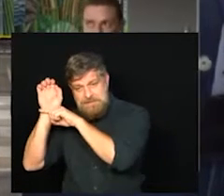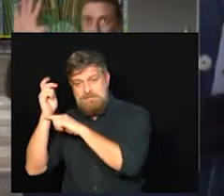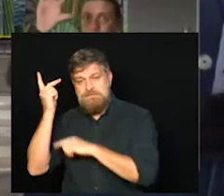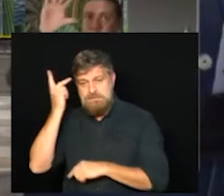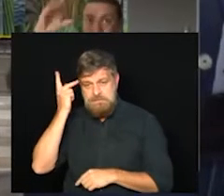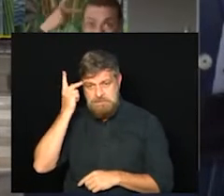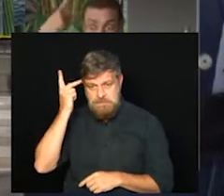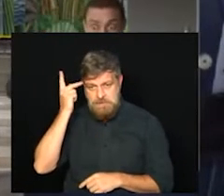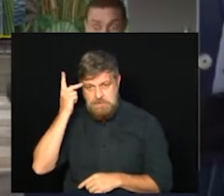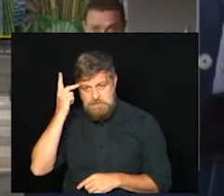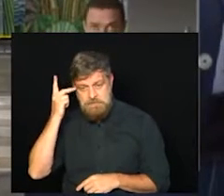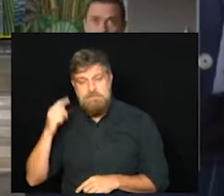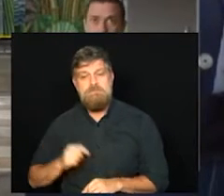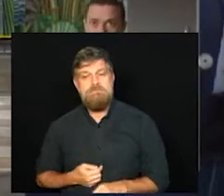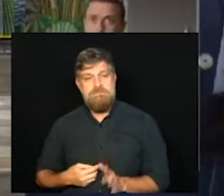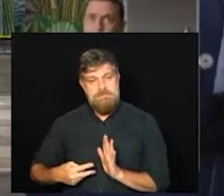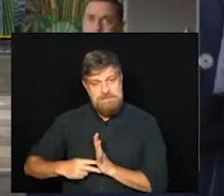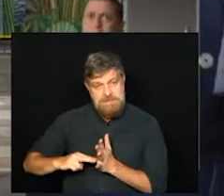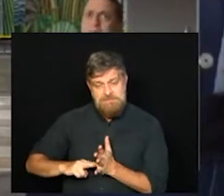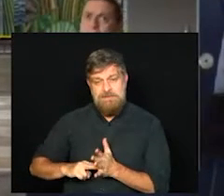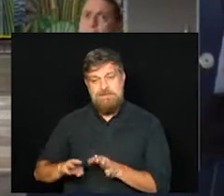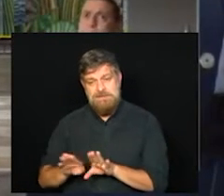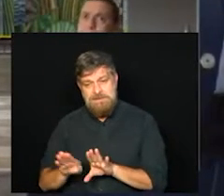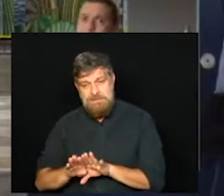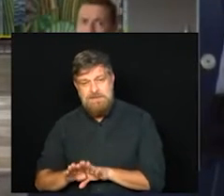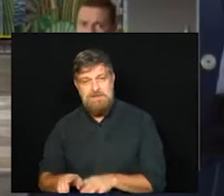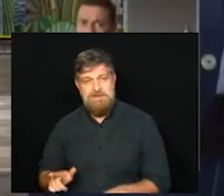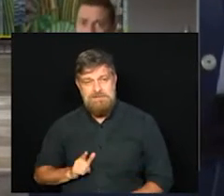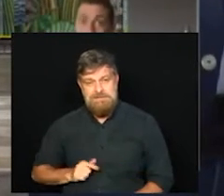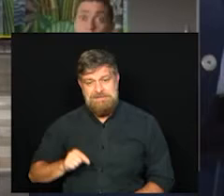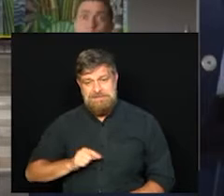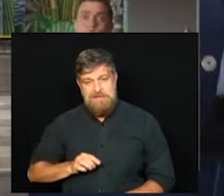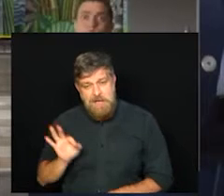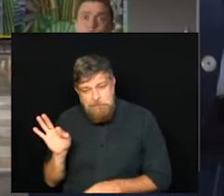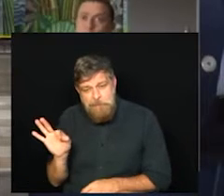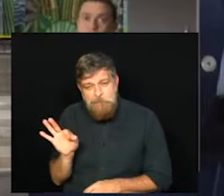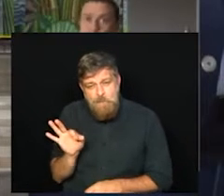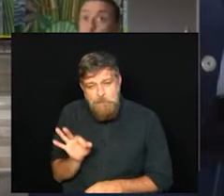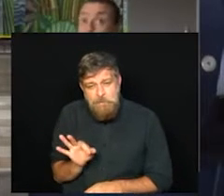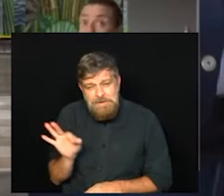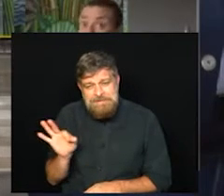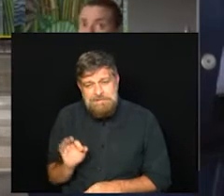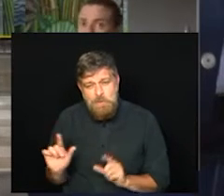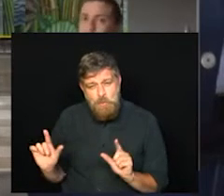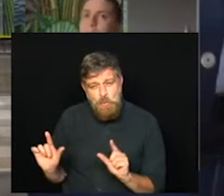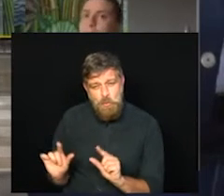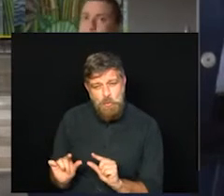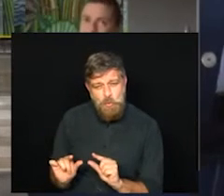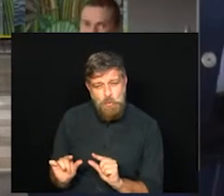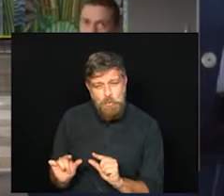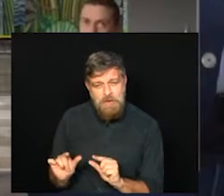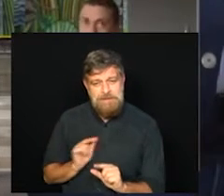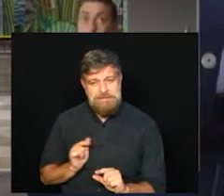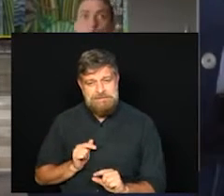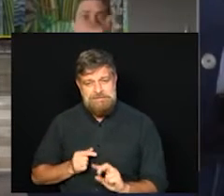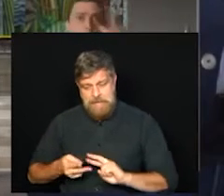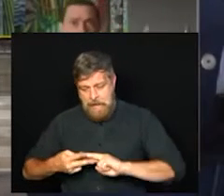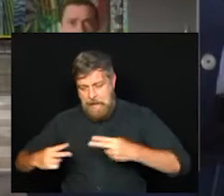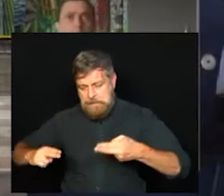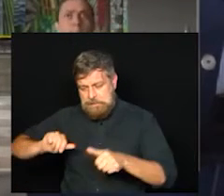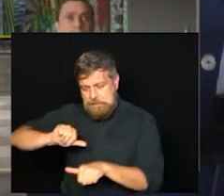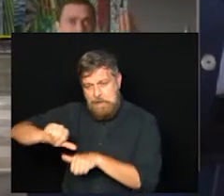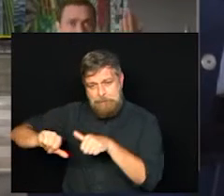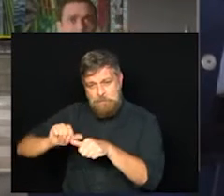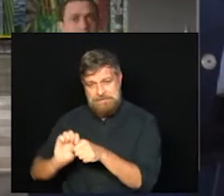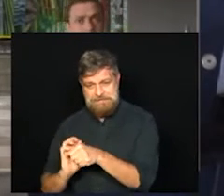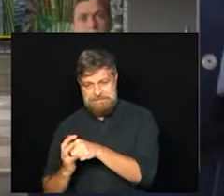Paulo. Ainda representa, felizmente, uma proporção menor de todas as variantes que estão